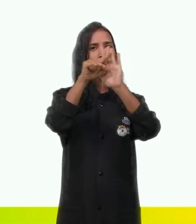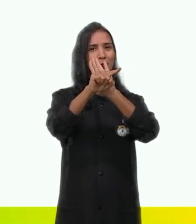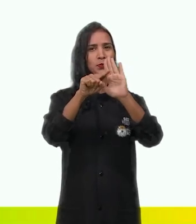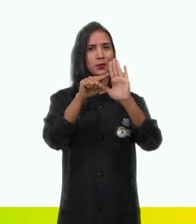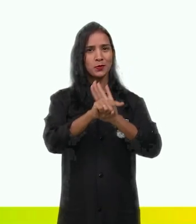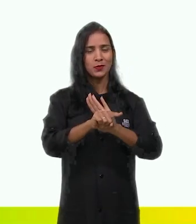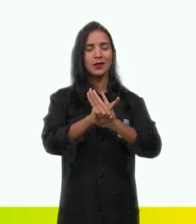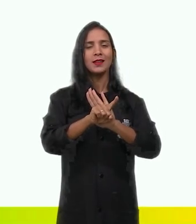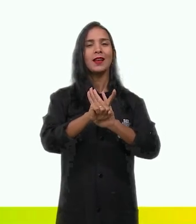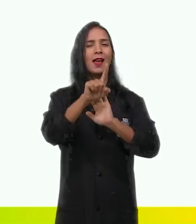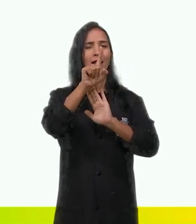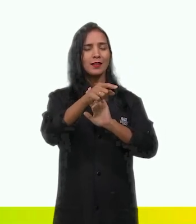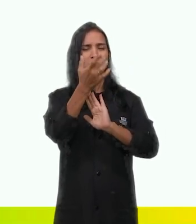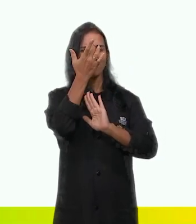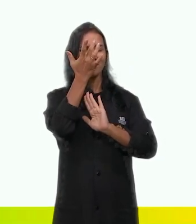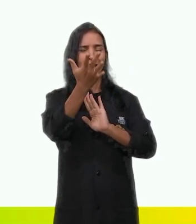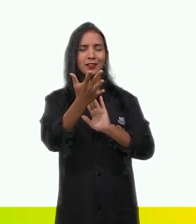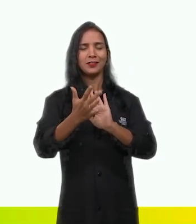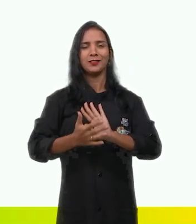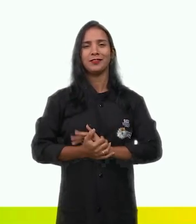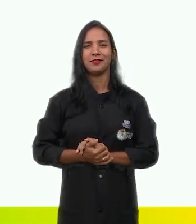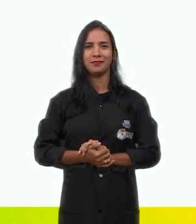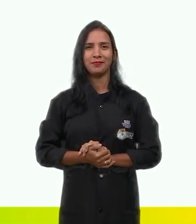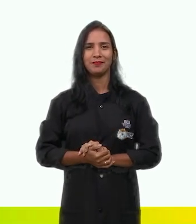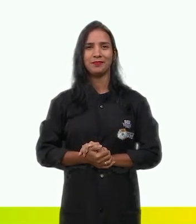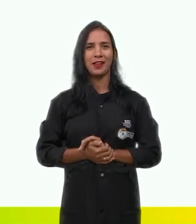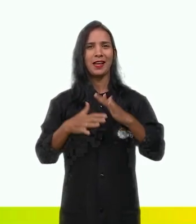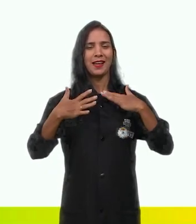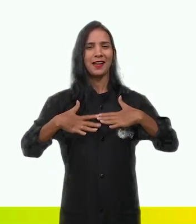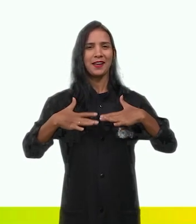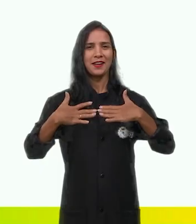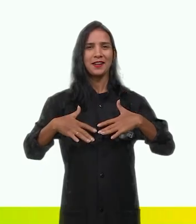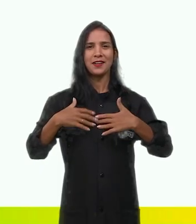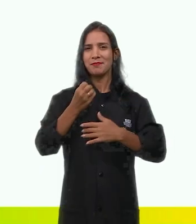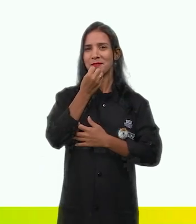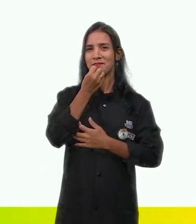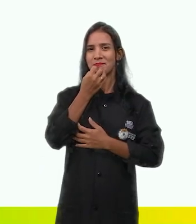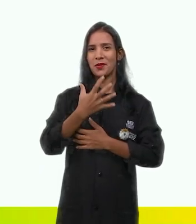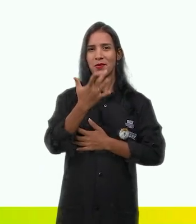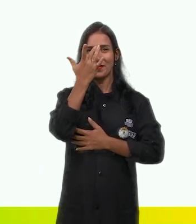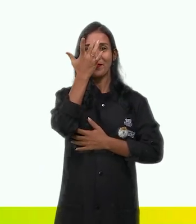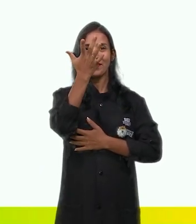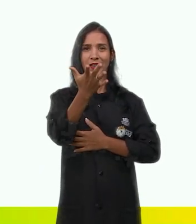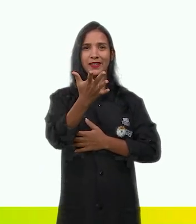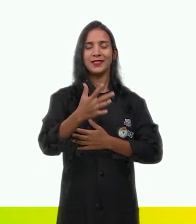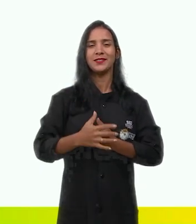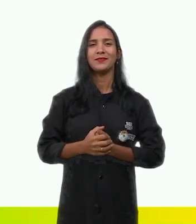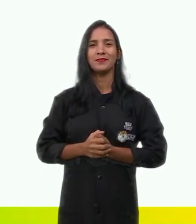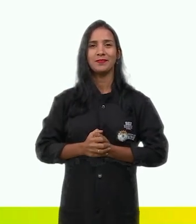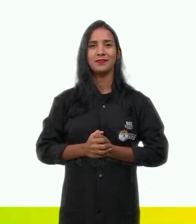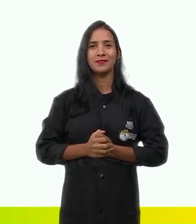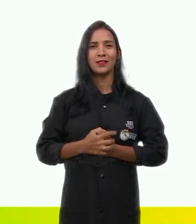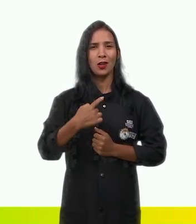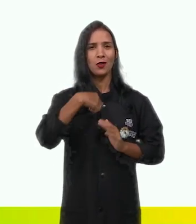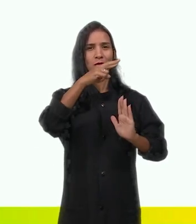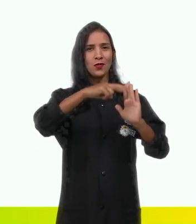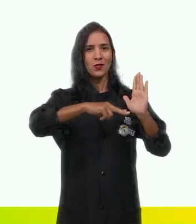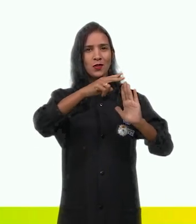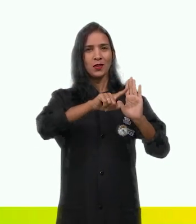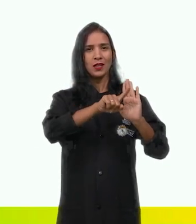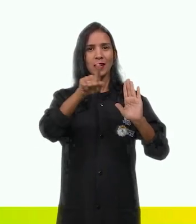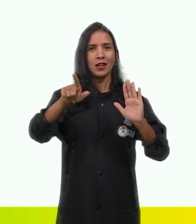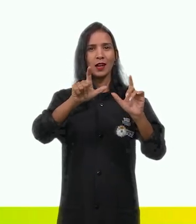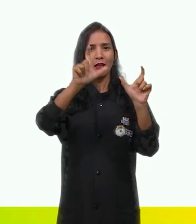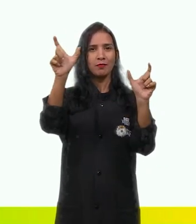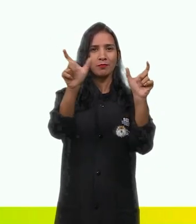são super fáceis, super tranquilas, tá? Eu vou ler e você precisa completar